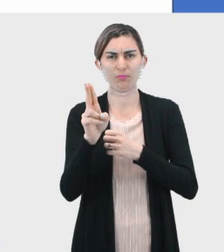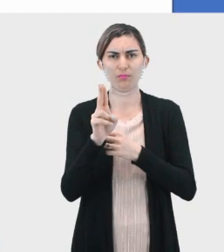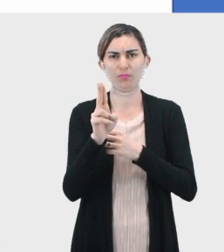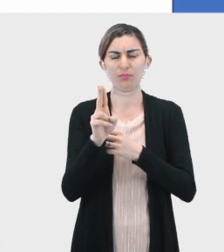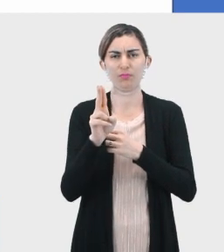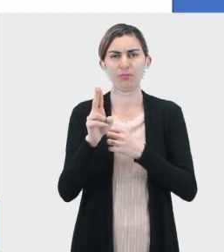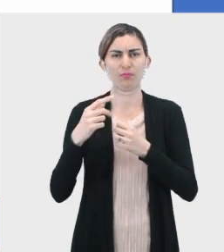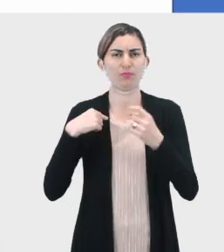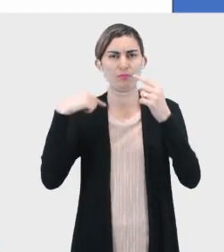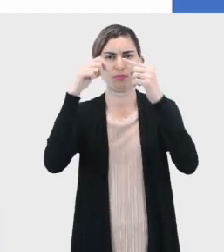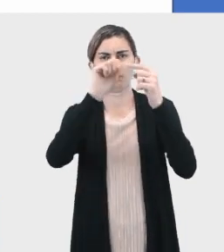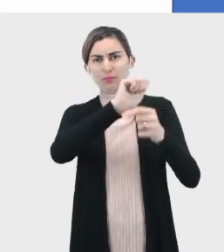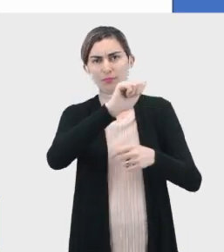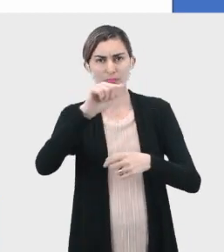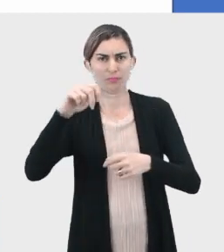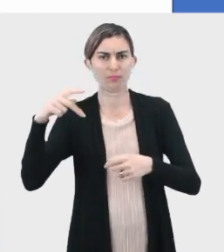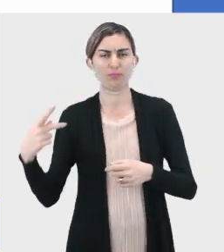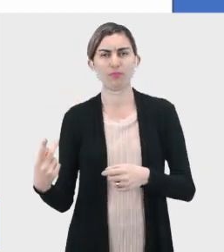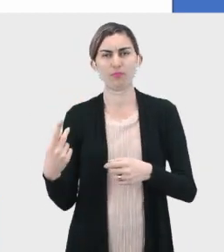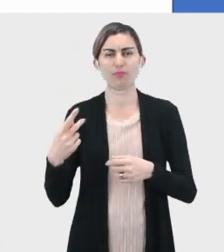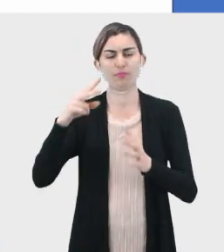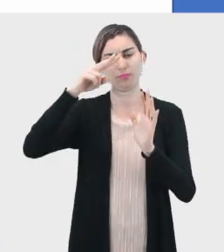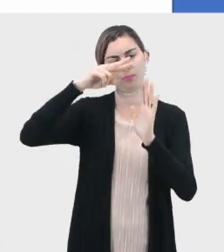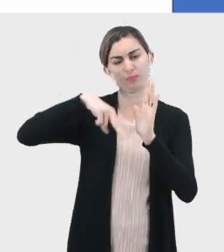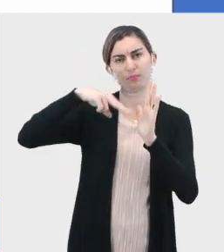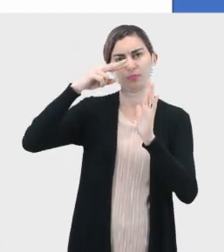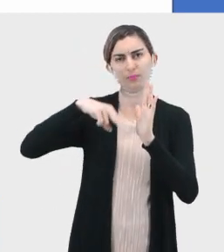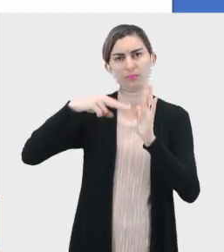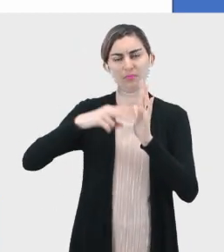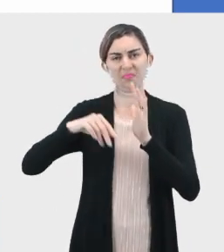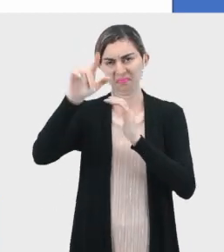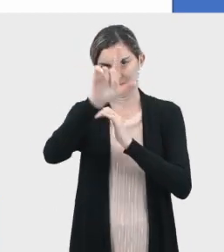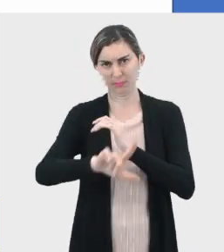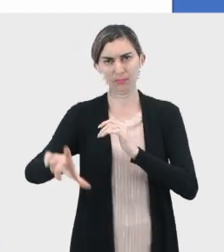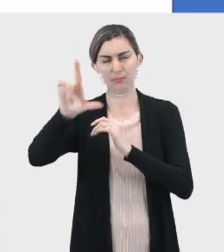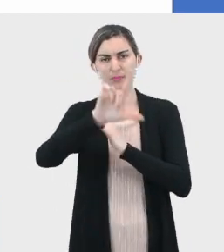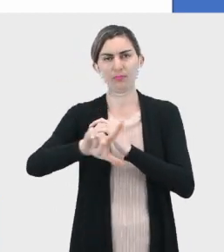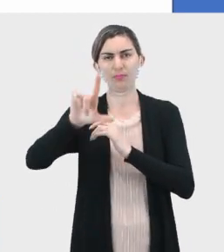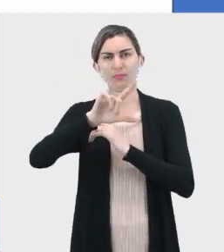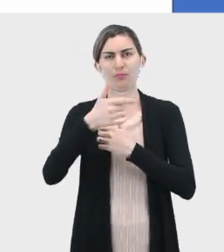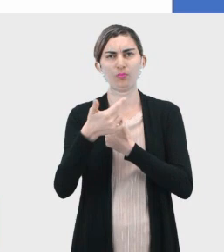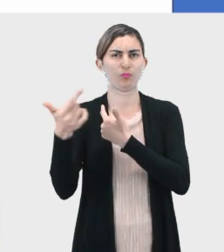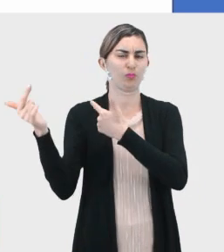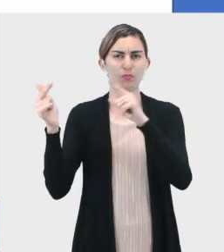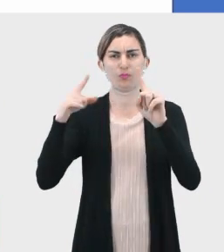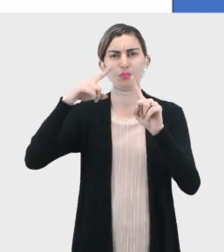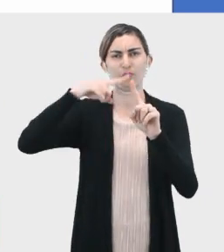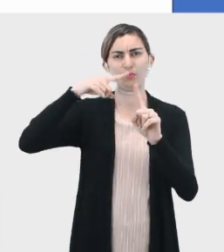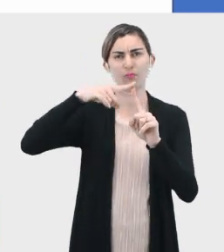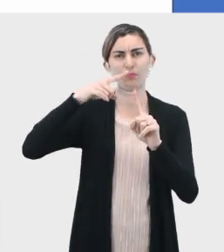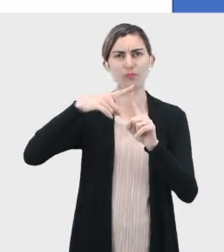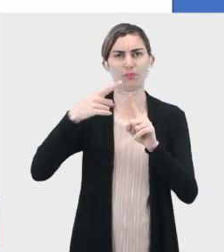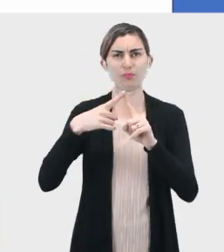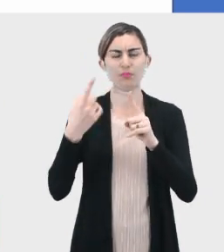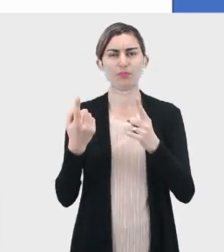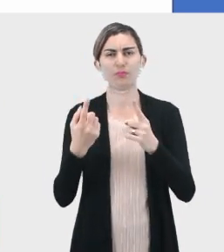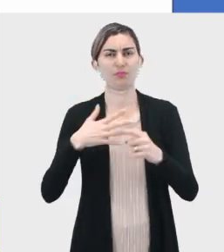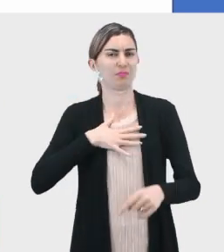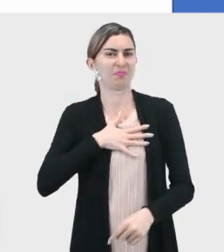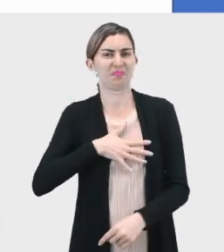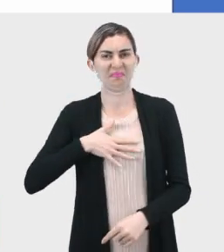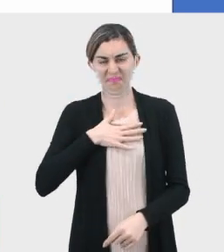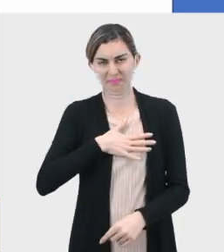ambientes virtuais e aplicativos para leituras literárias, né, com outro tipo